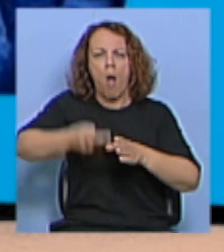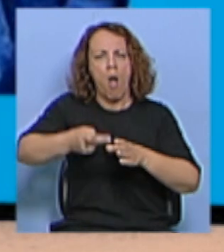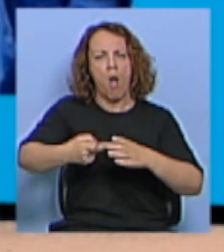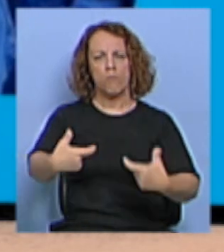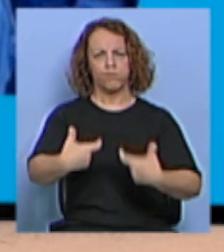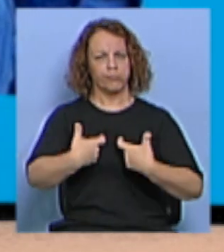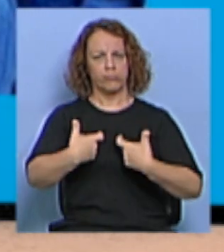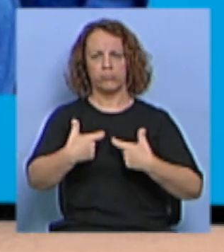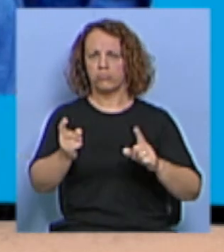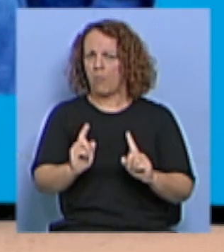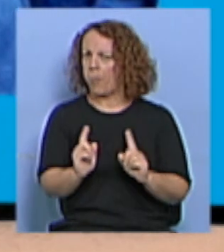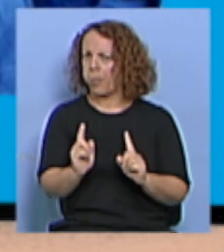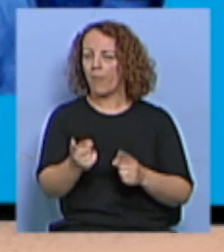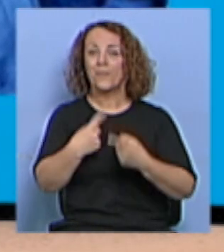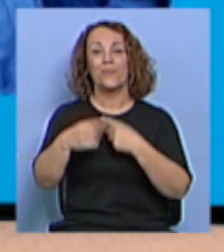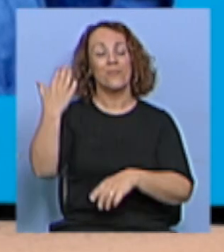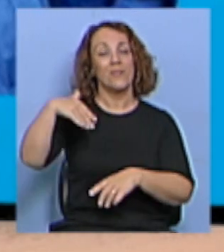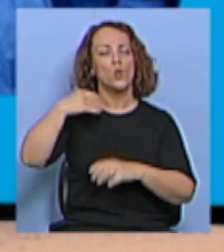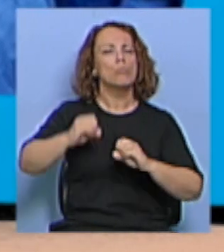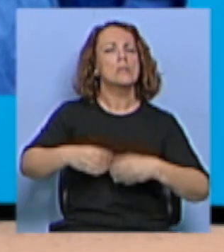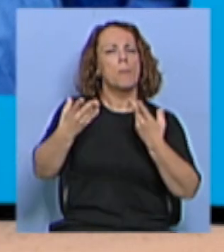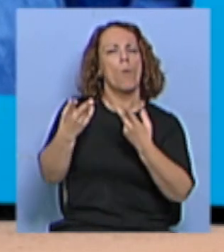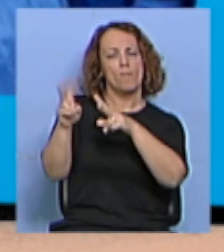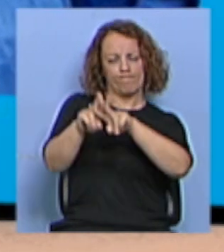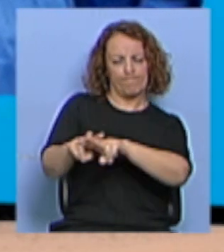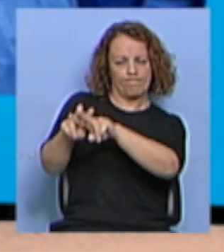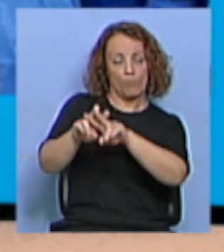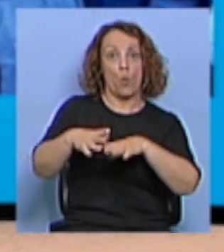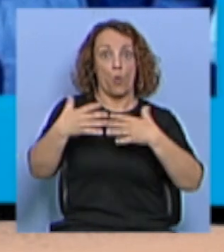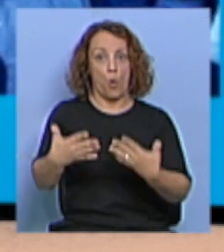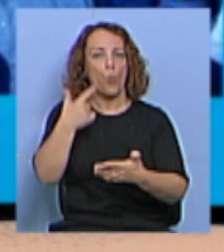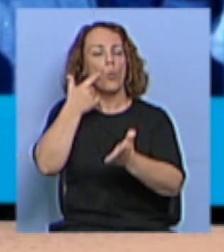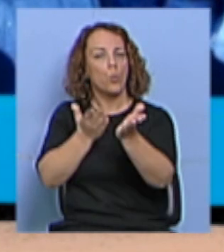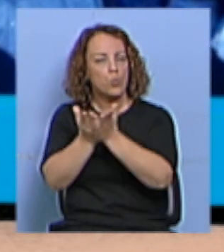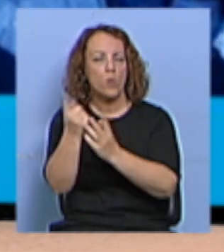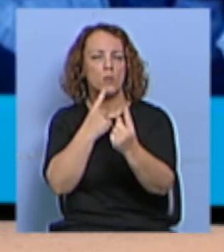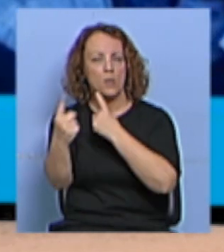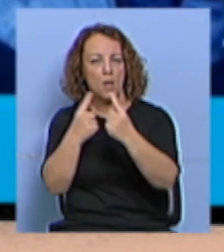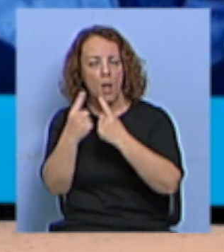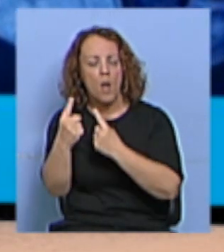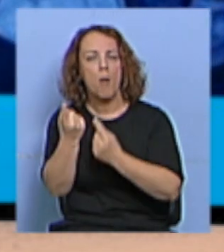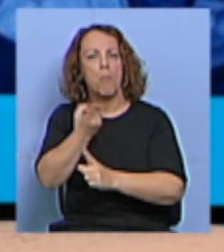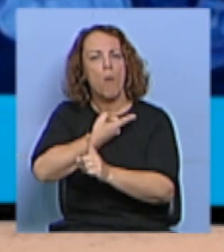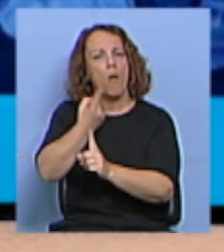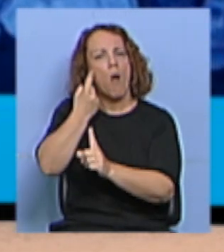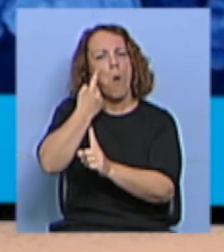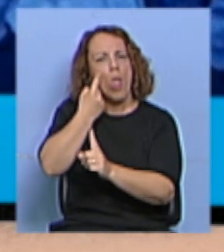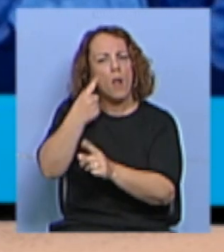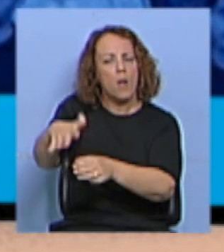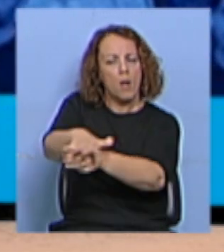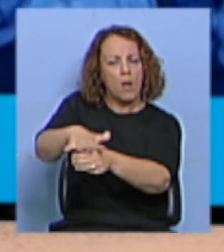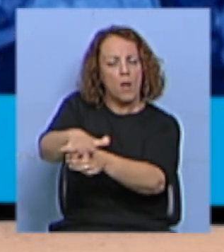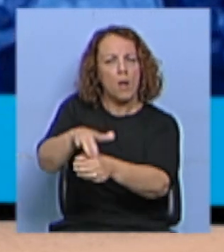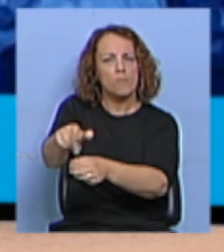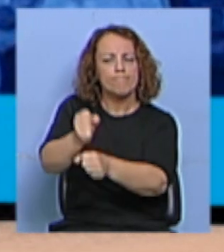eu dizia que mesmo quando fizemos a análise inicial e agora continuando este diálogo com os parceiros, temos que ver a realidade onde os parceiros